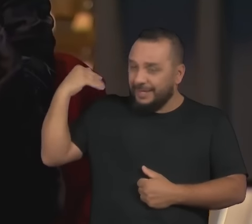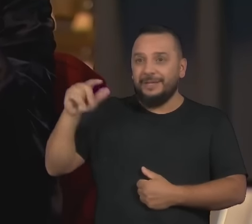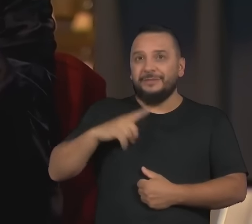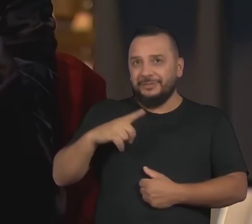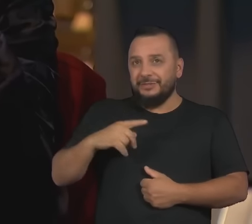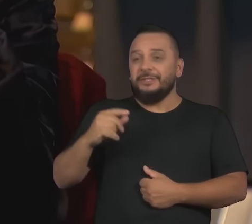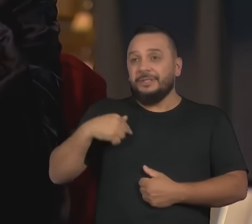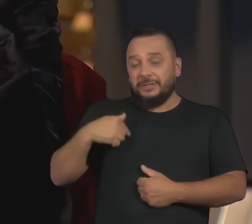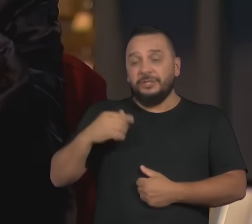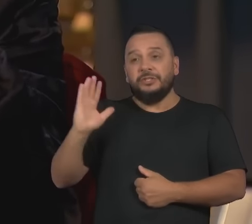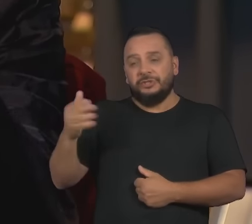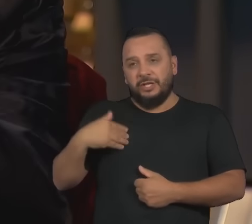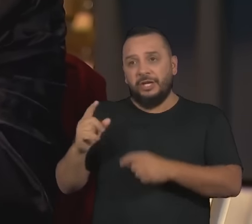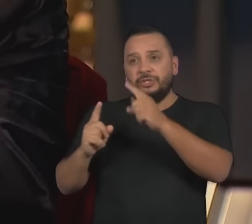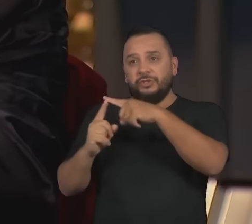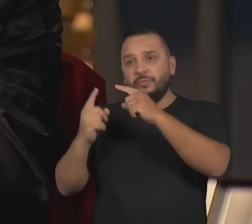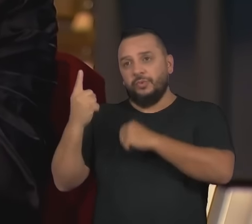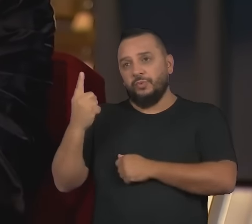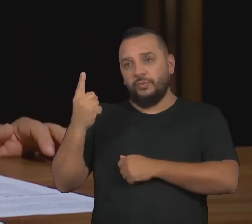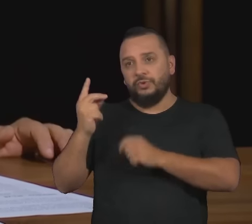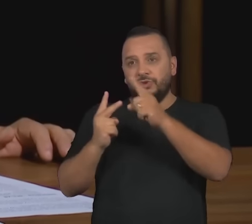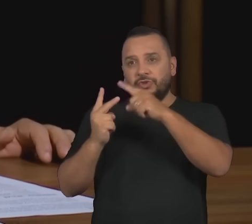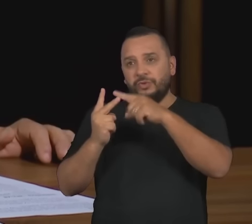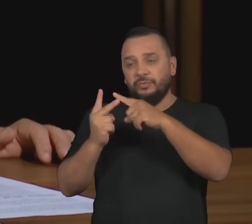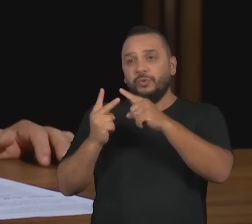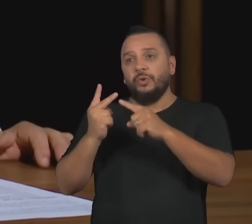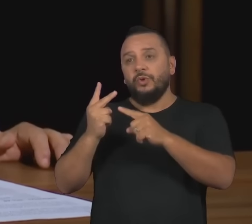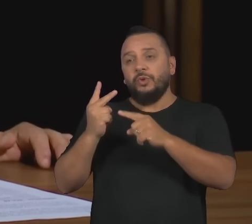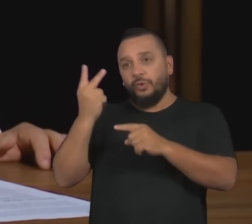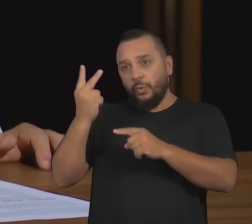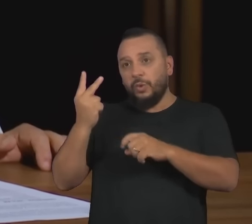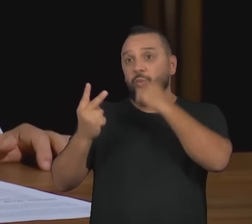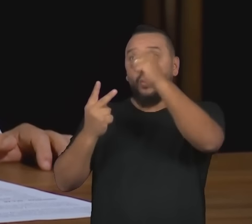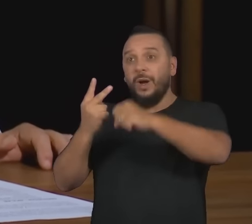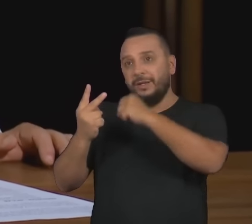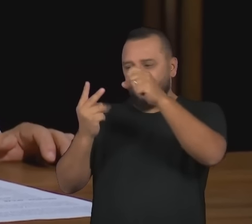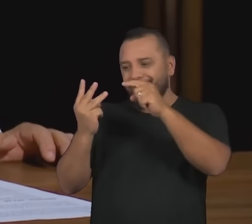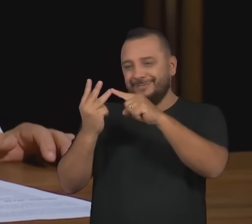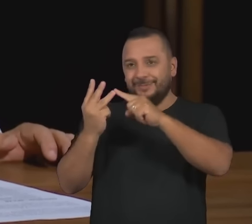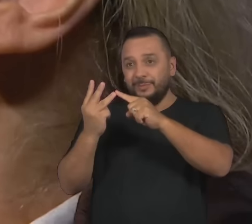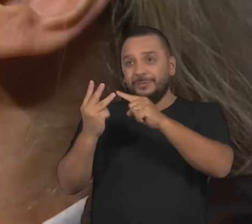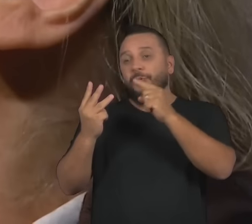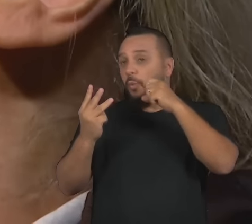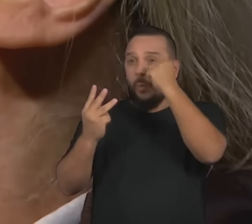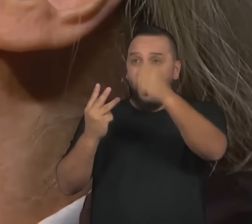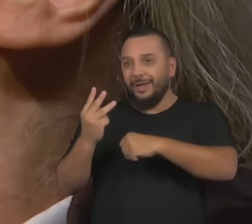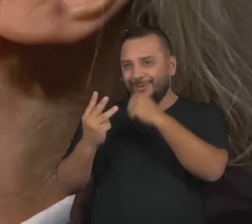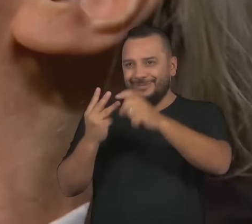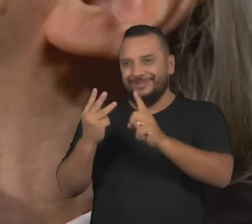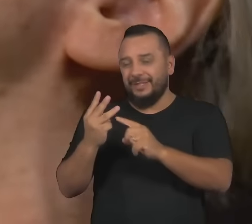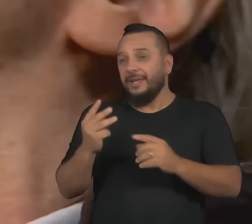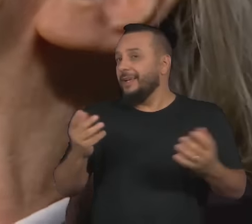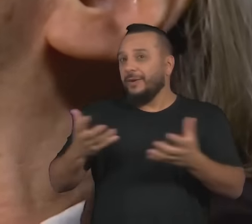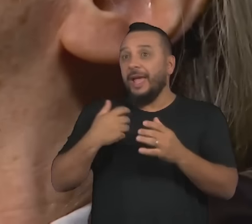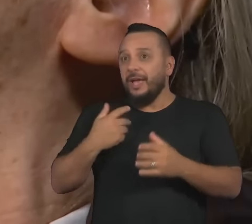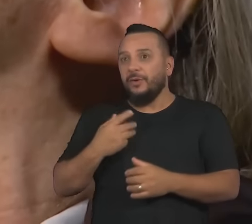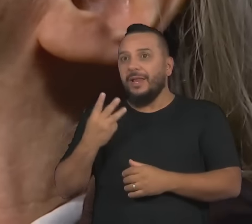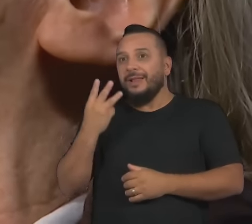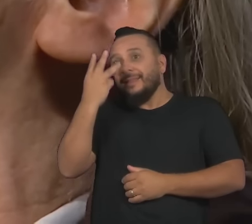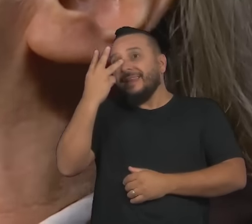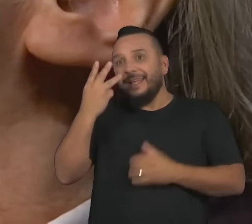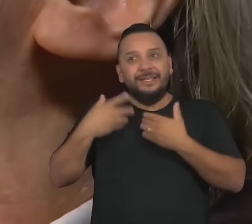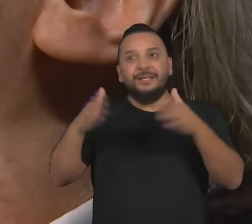volume 1 e o volume 2 no ano seguinte. Isso. E o volume 2 no ano Skylab, seguinte. né? Hoje a minha vontade era lançar tudo